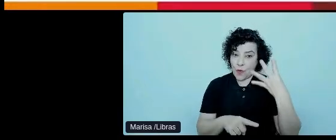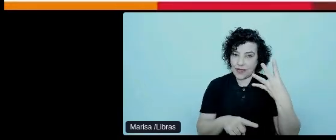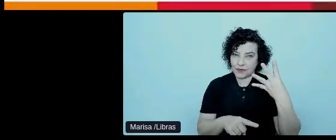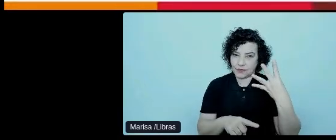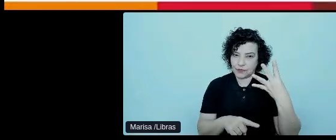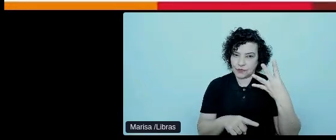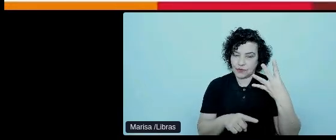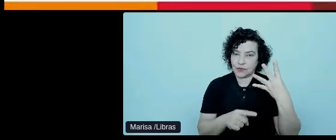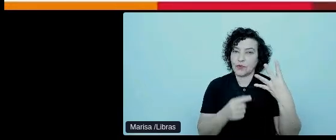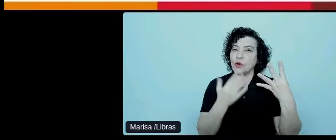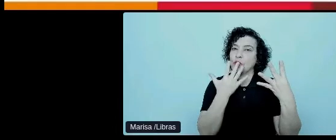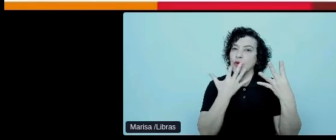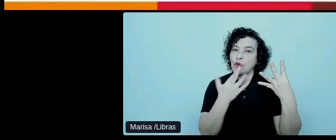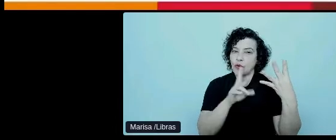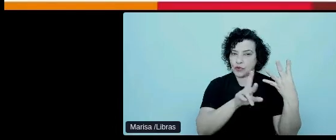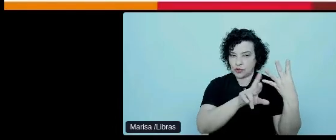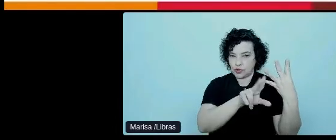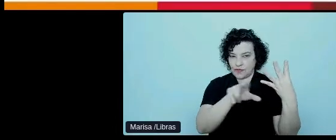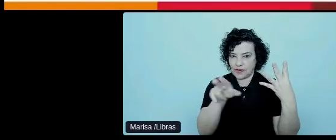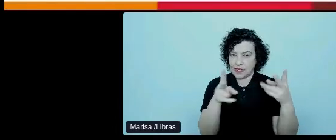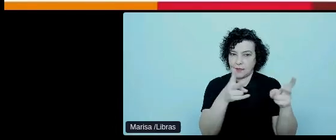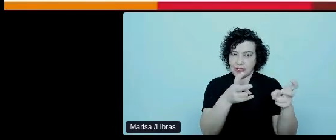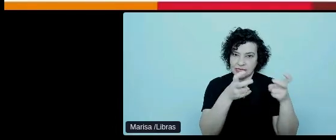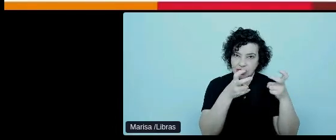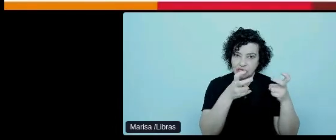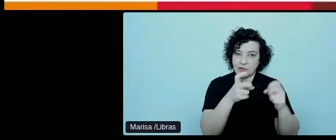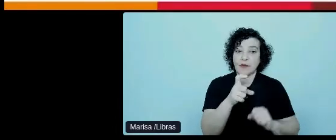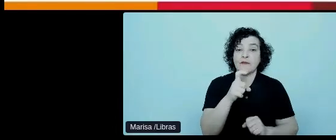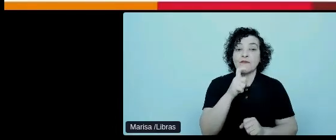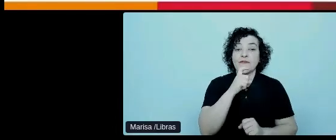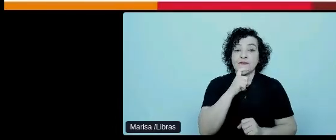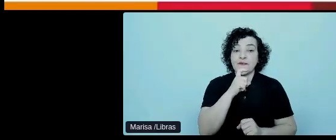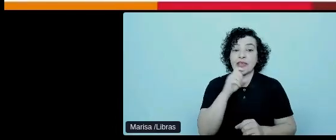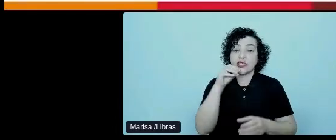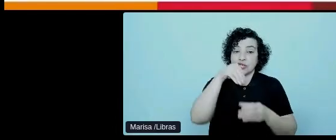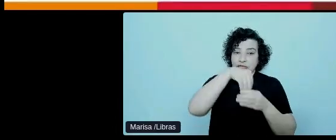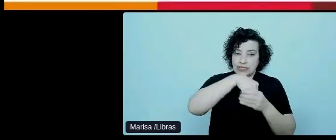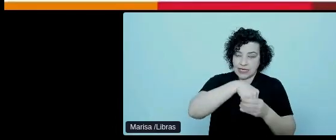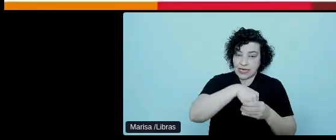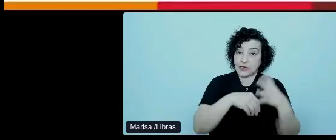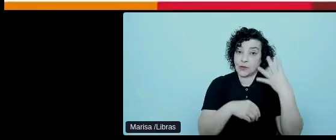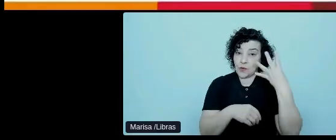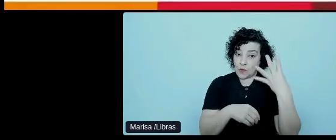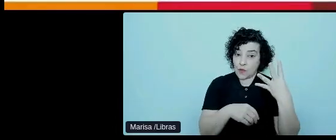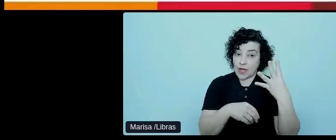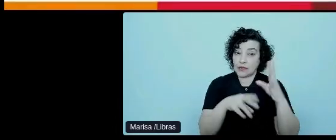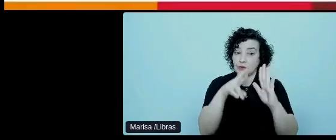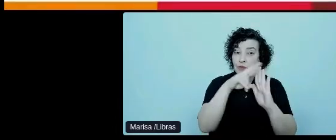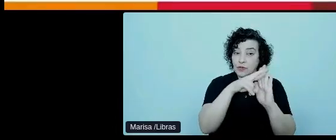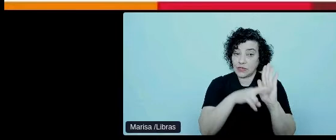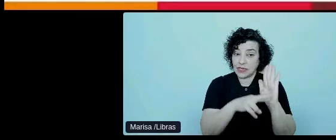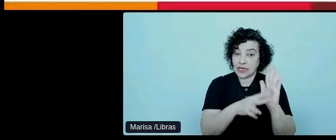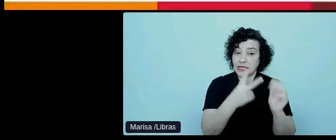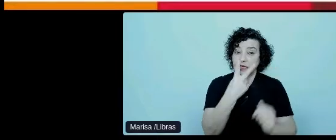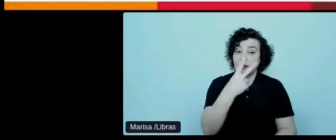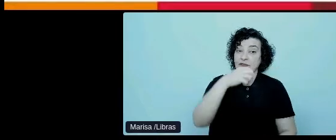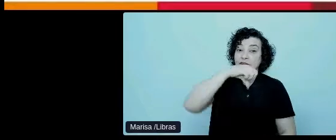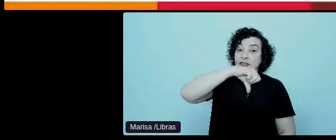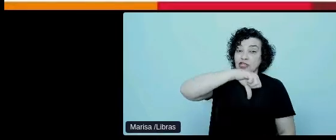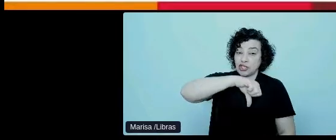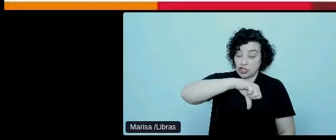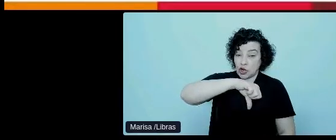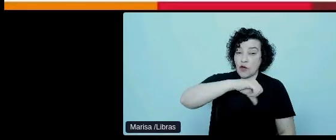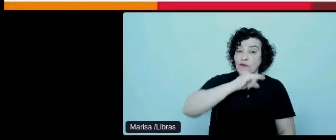um de cada cor, então perceptível na cor verde, dentro dele trazendo 4 diretrizes e 29 critérios